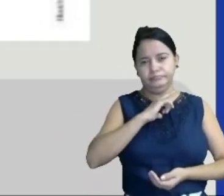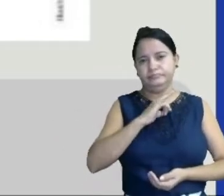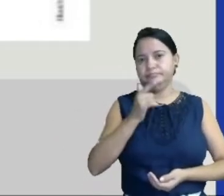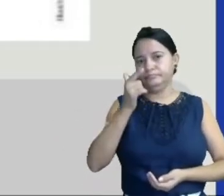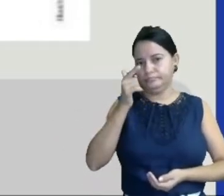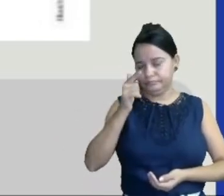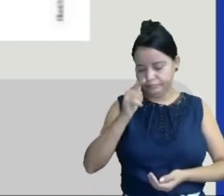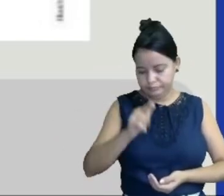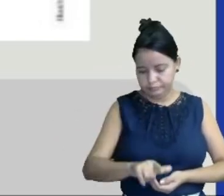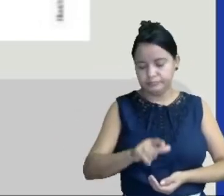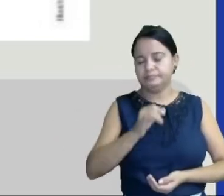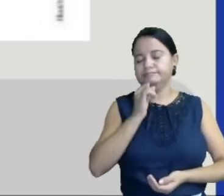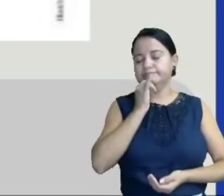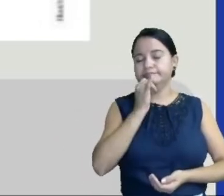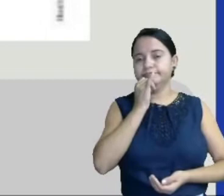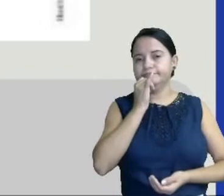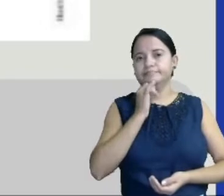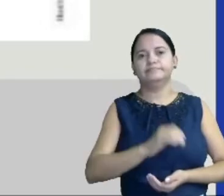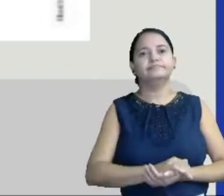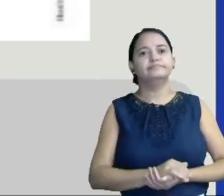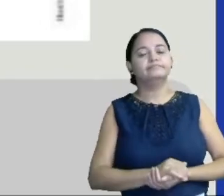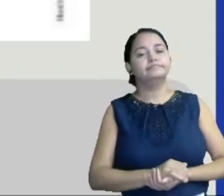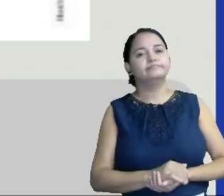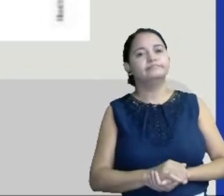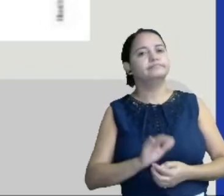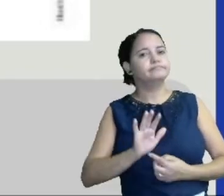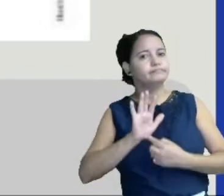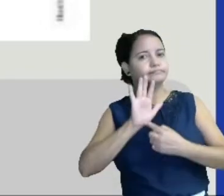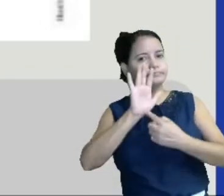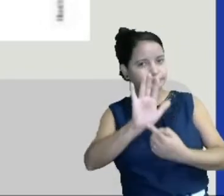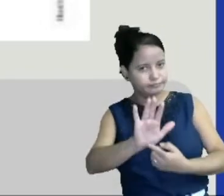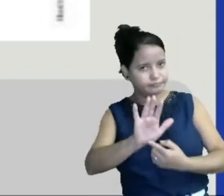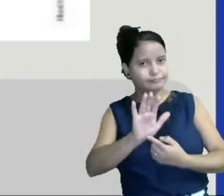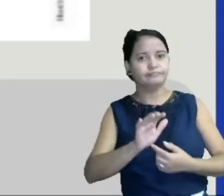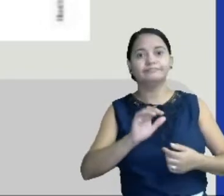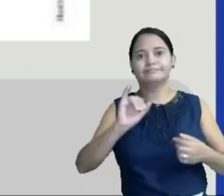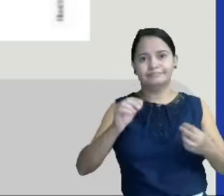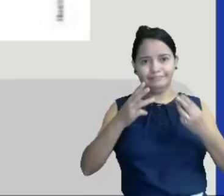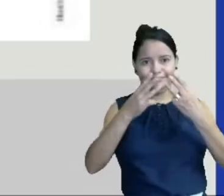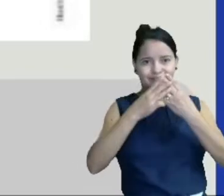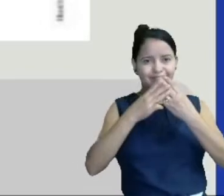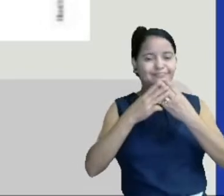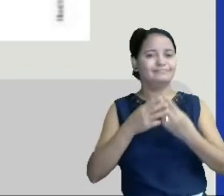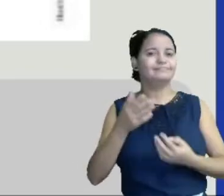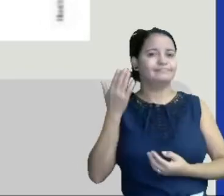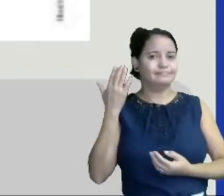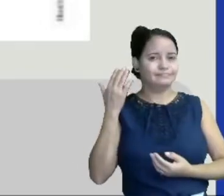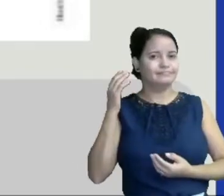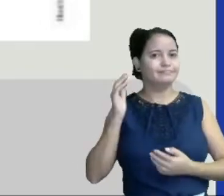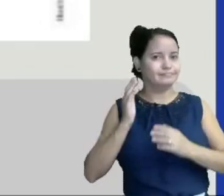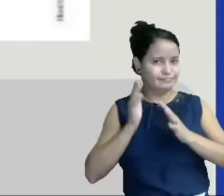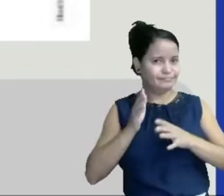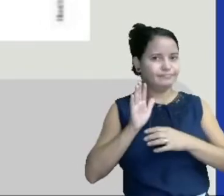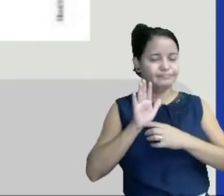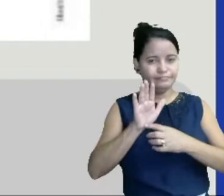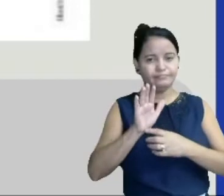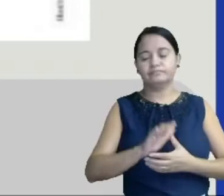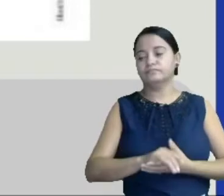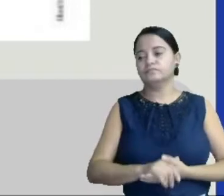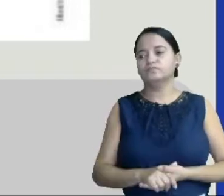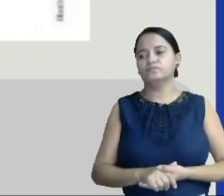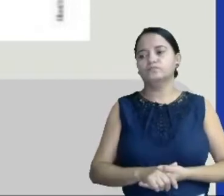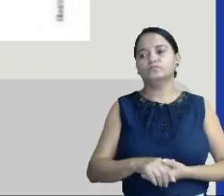novamente a mesma imagem da do slide anterior o peso de 10 Kg numa